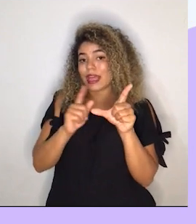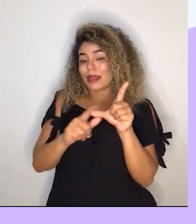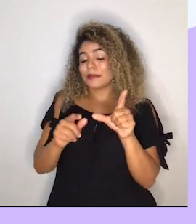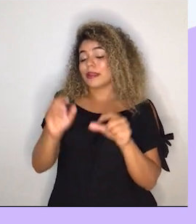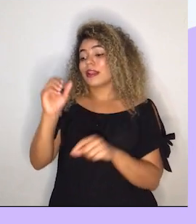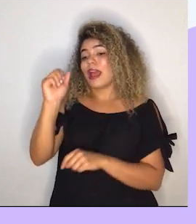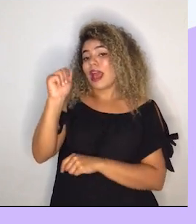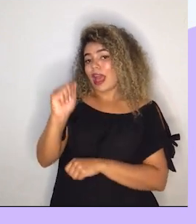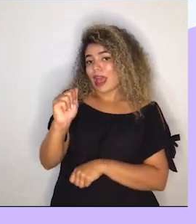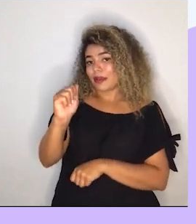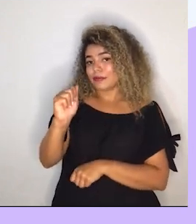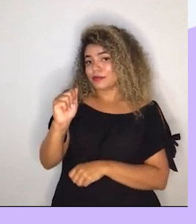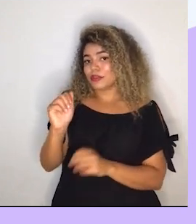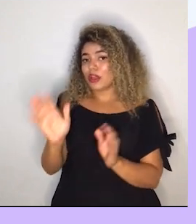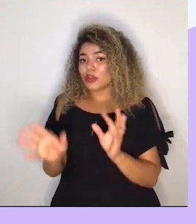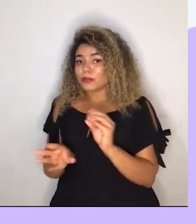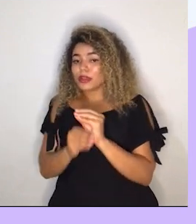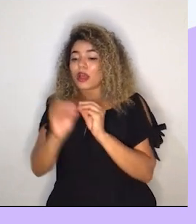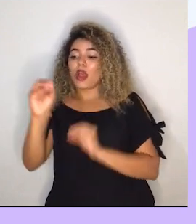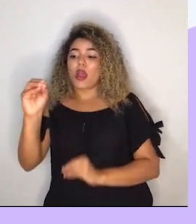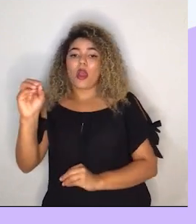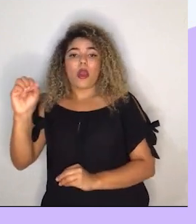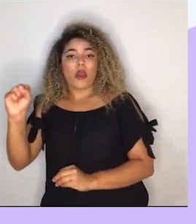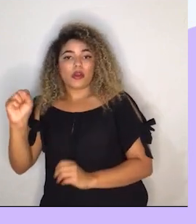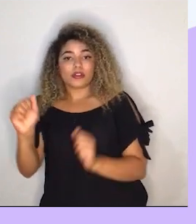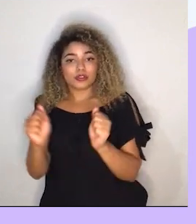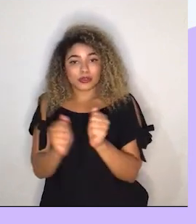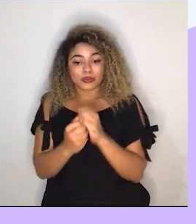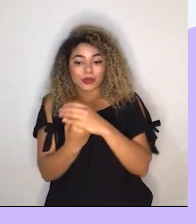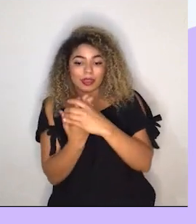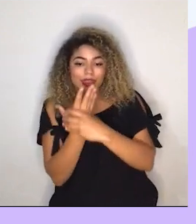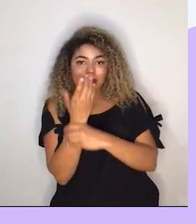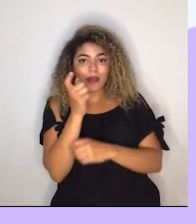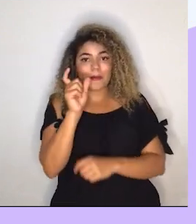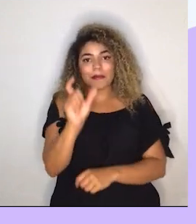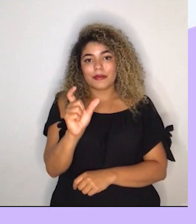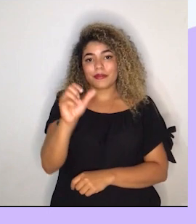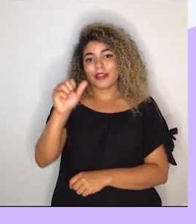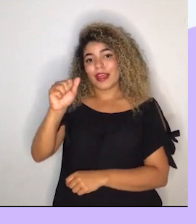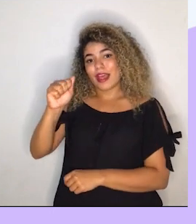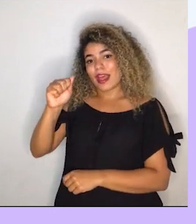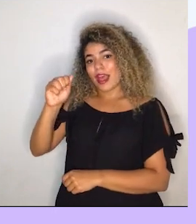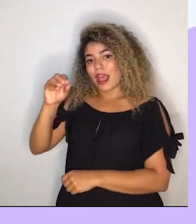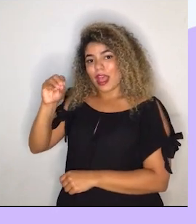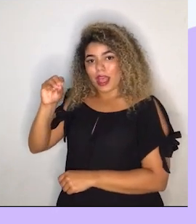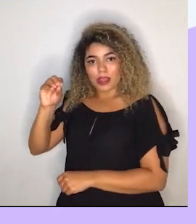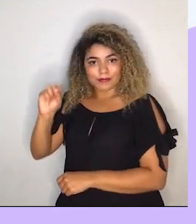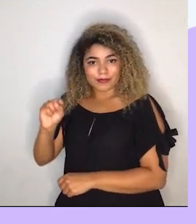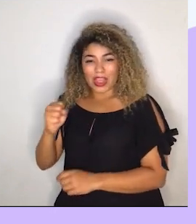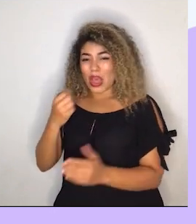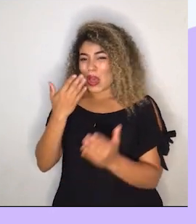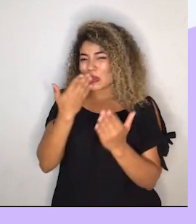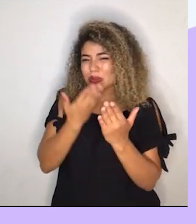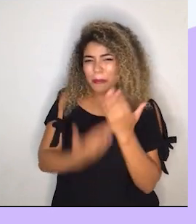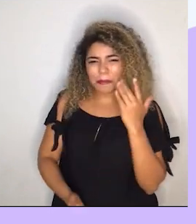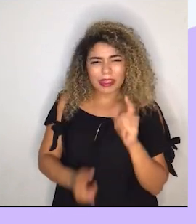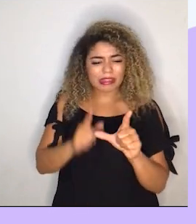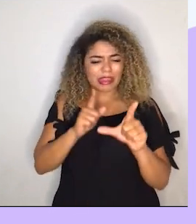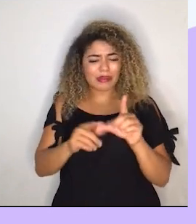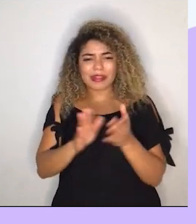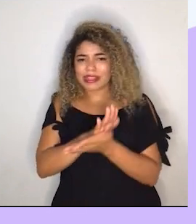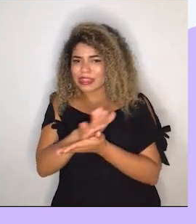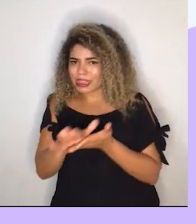da preposição a com o artigo os. Nesse caso, eles se juntaram sem perder nenhum